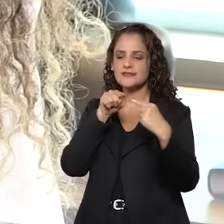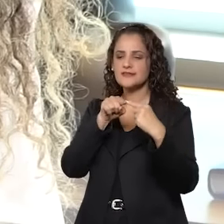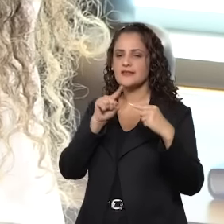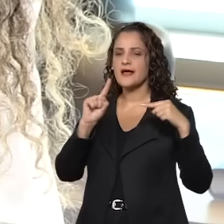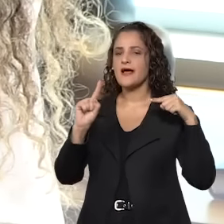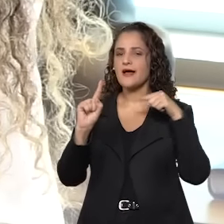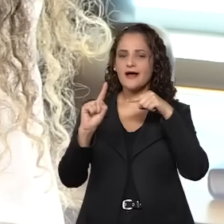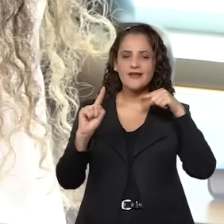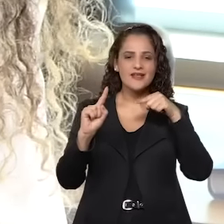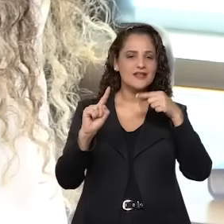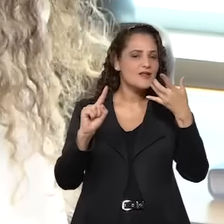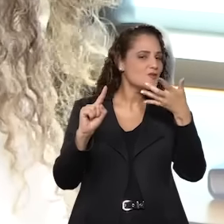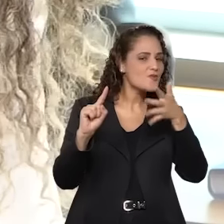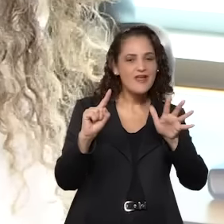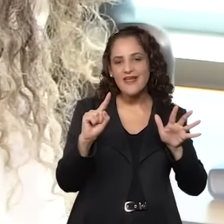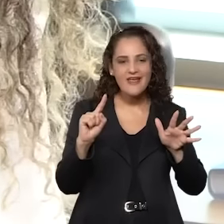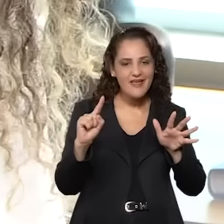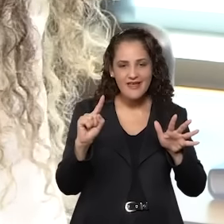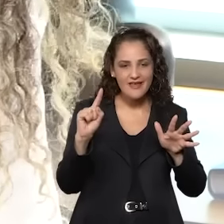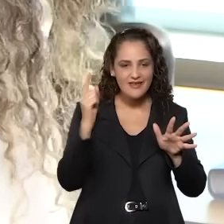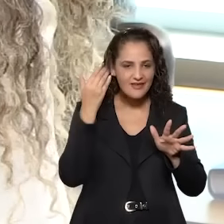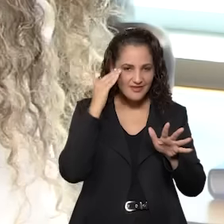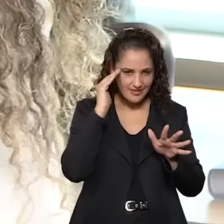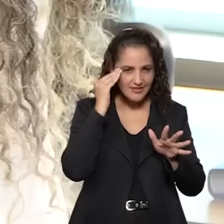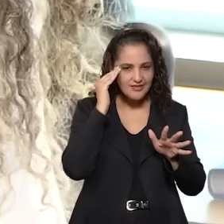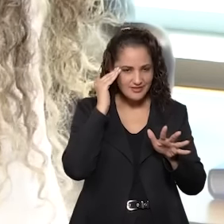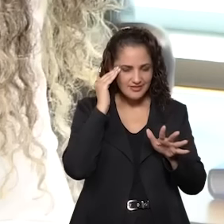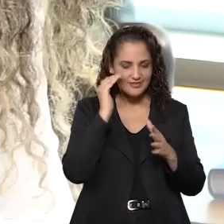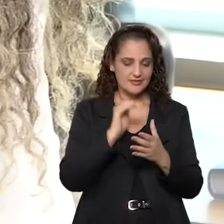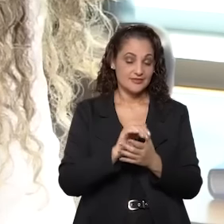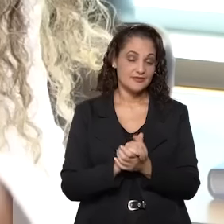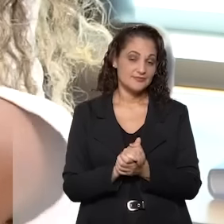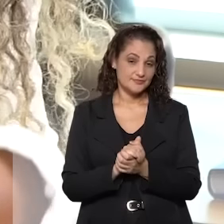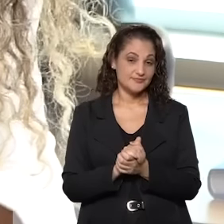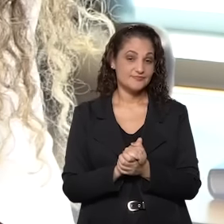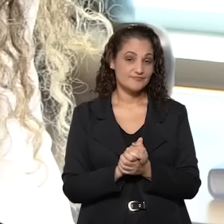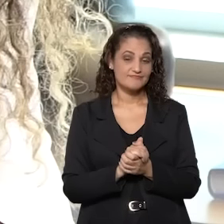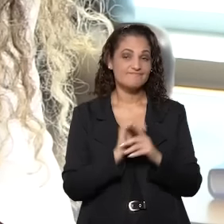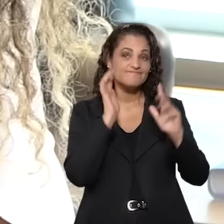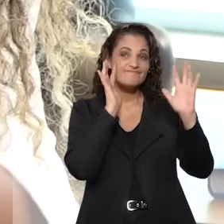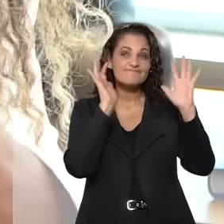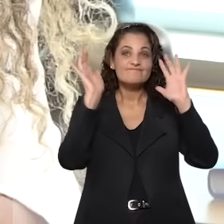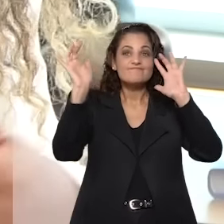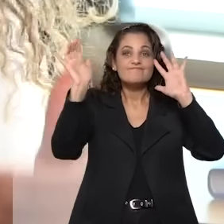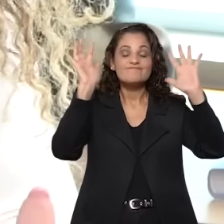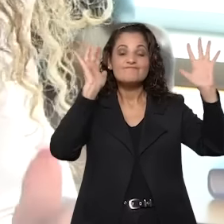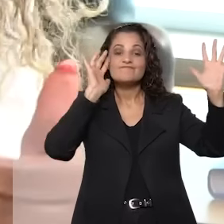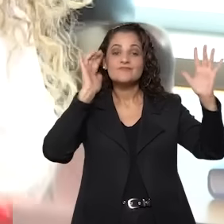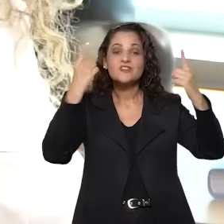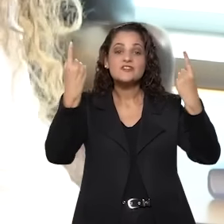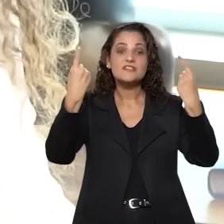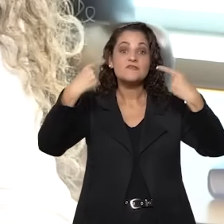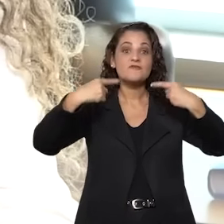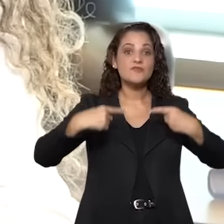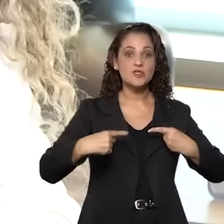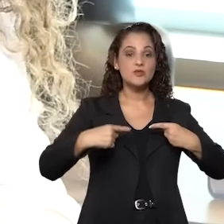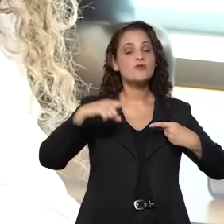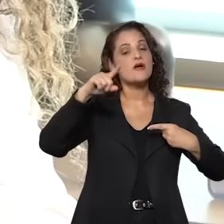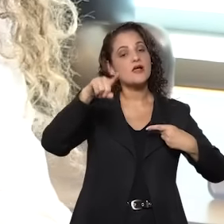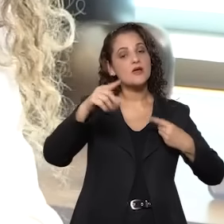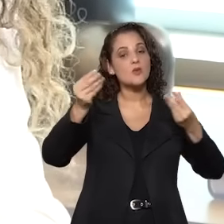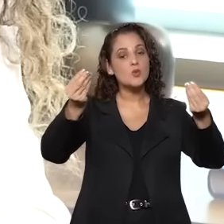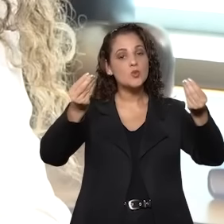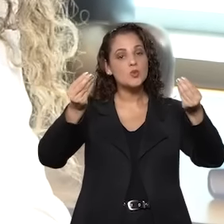grande a grande reflexão né O grande desafio é como é que a gente mais do que ter